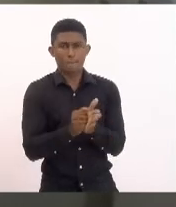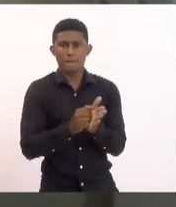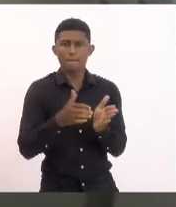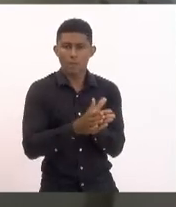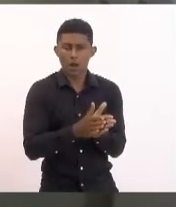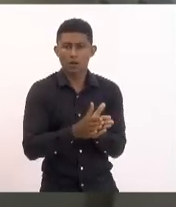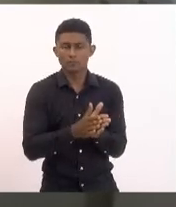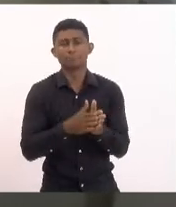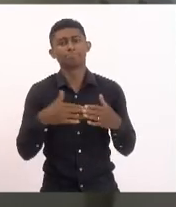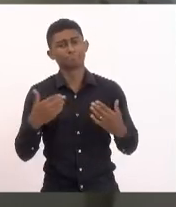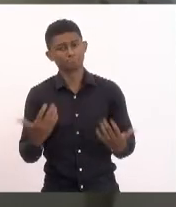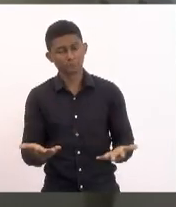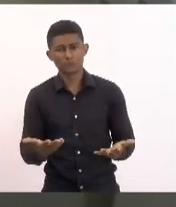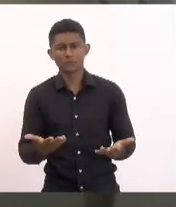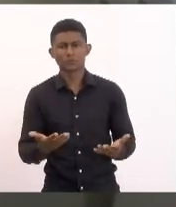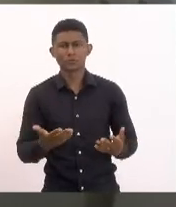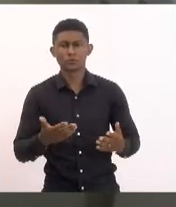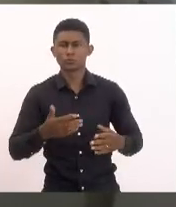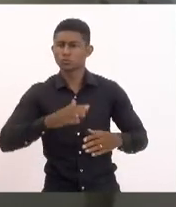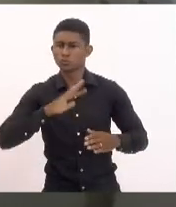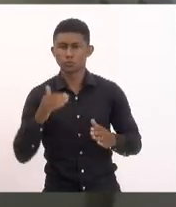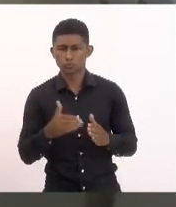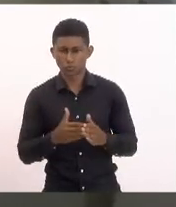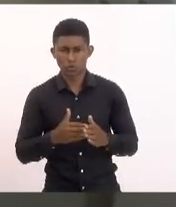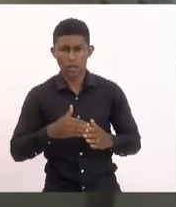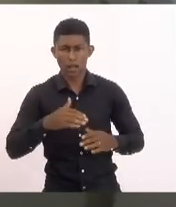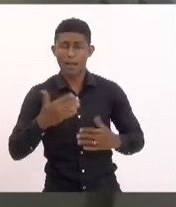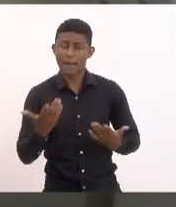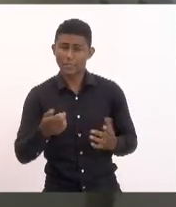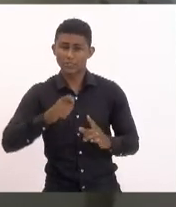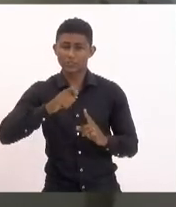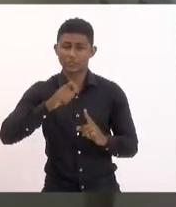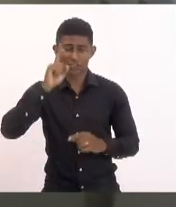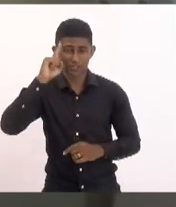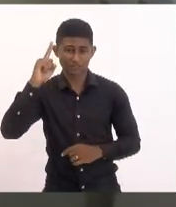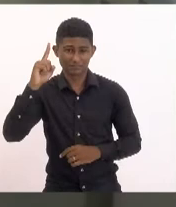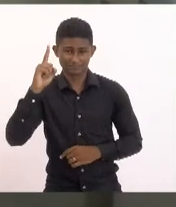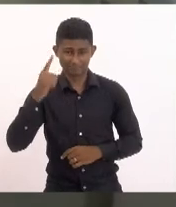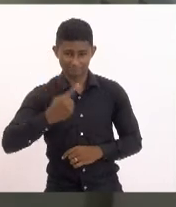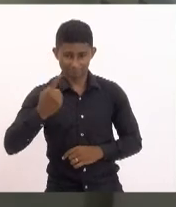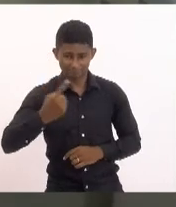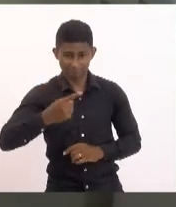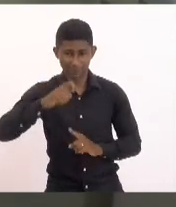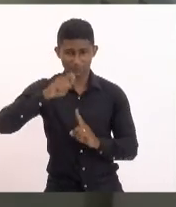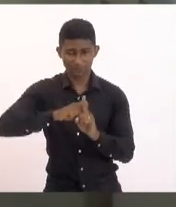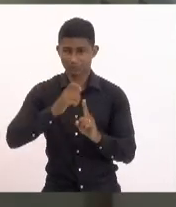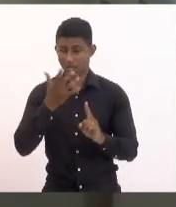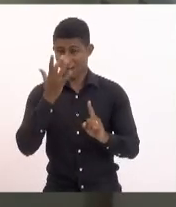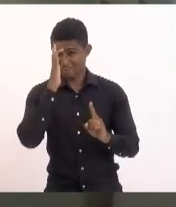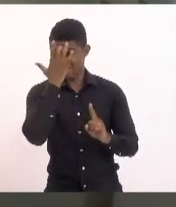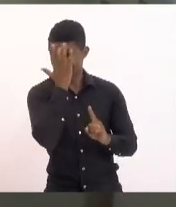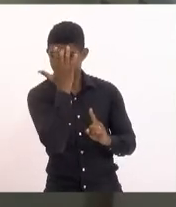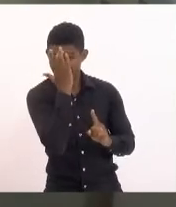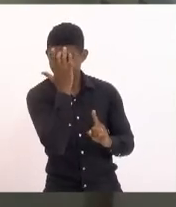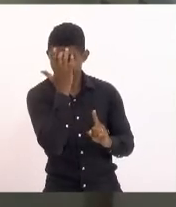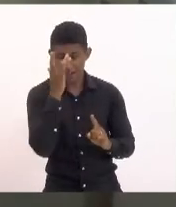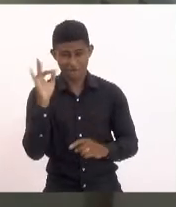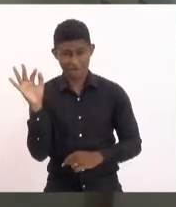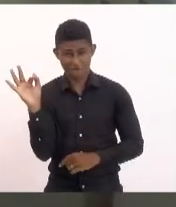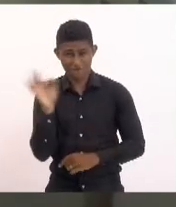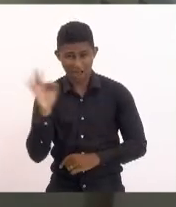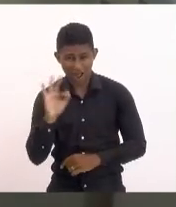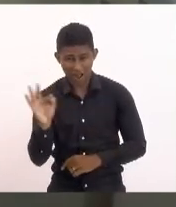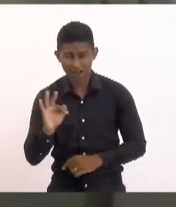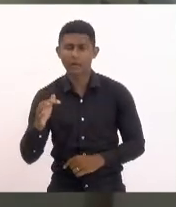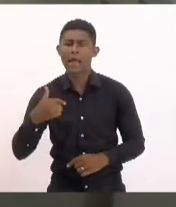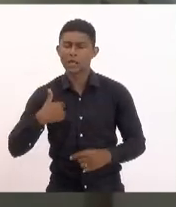Com todo esse material, no dia 1º de fevereiro, eu solicitei uma reunião